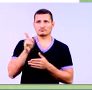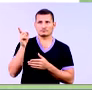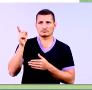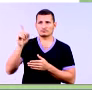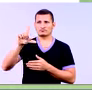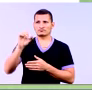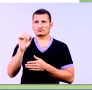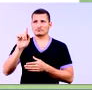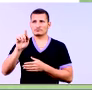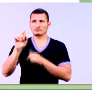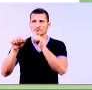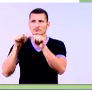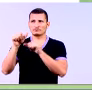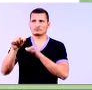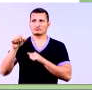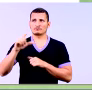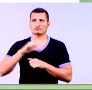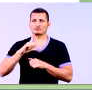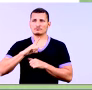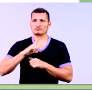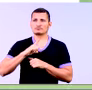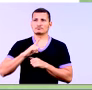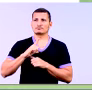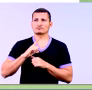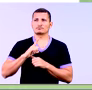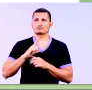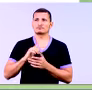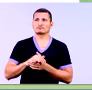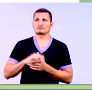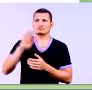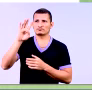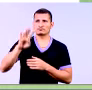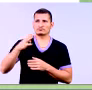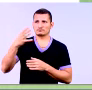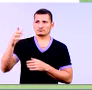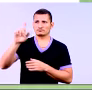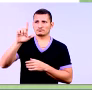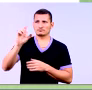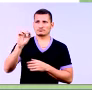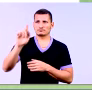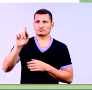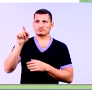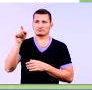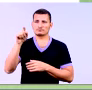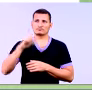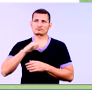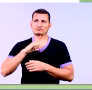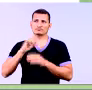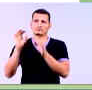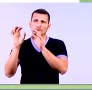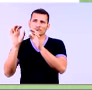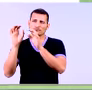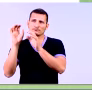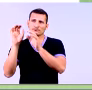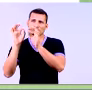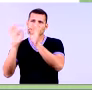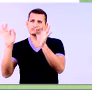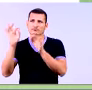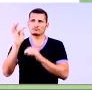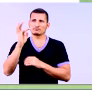temos uma alteração no log do sistema. Então, aqui no log do sistema foi registrado aqui, ó, T1,